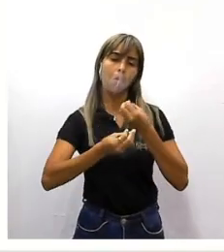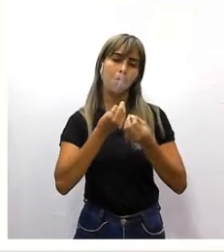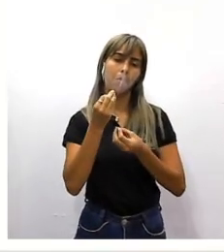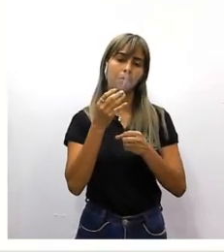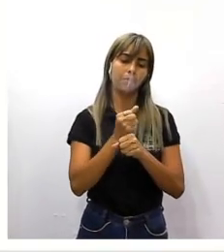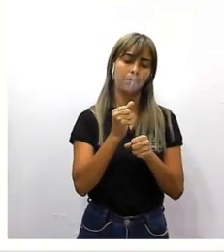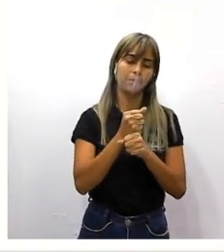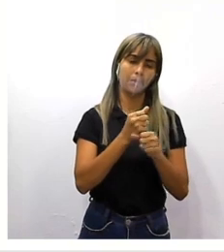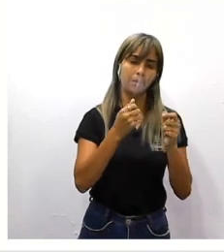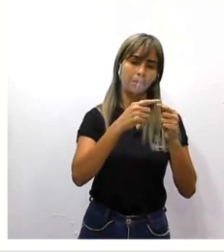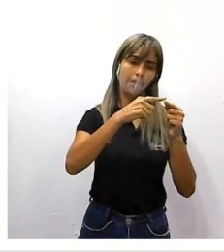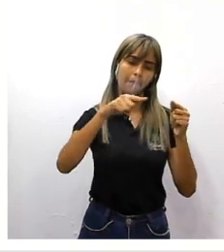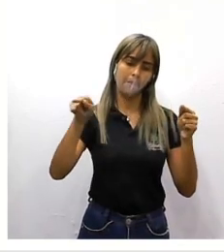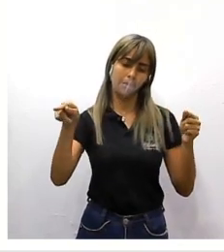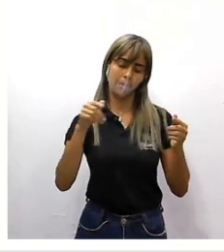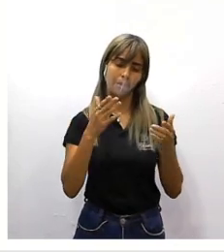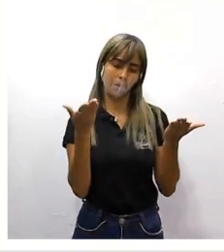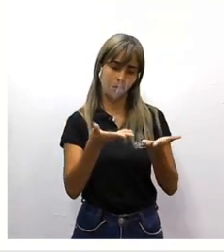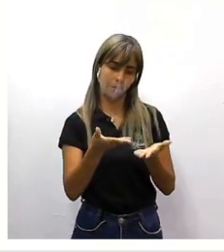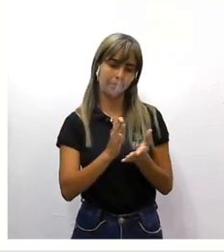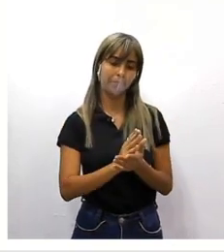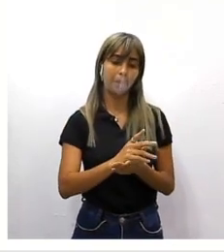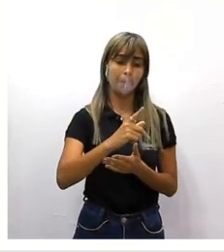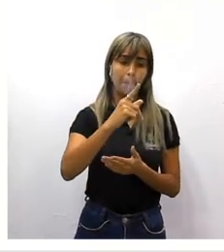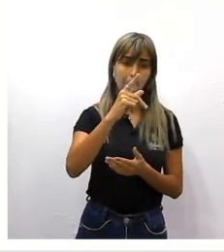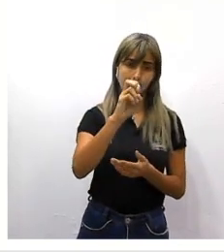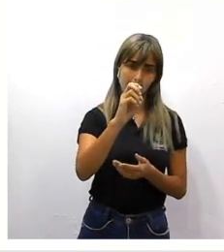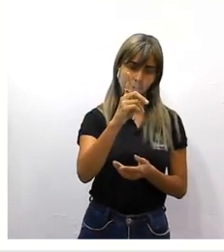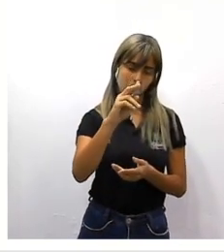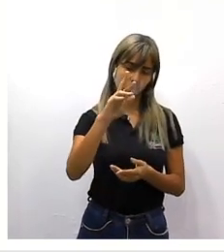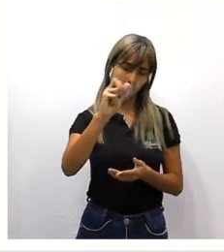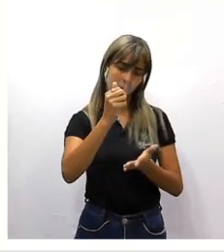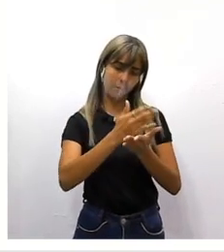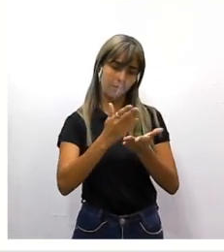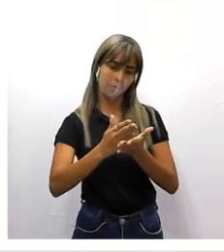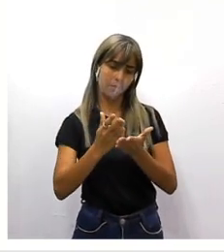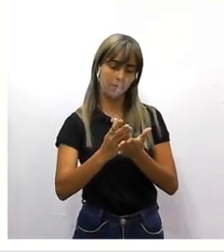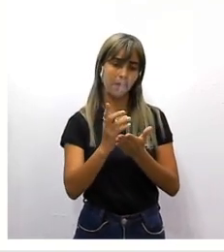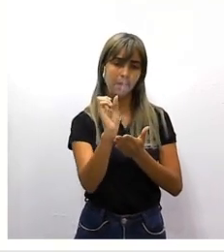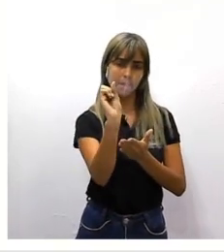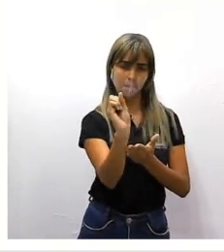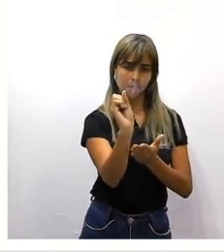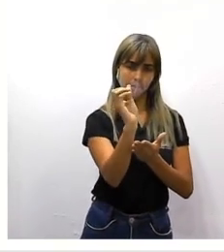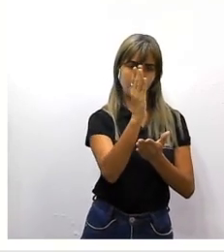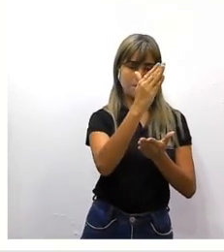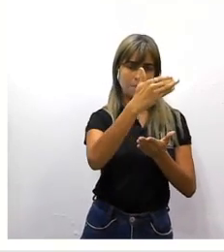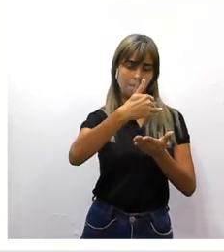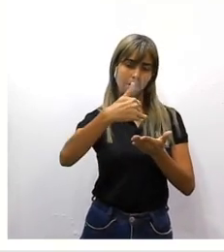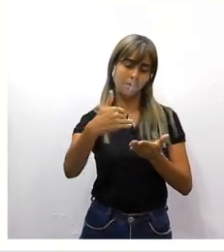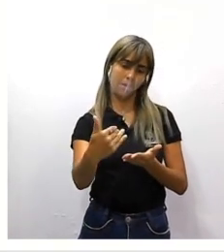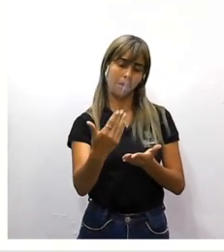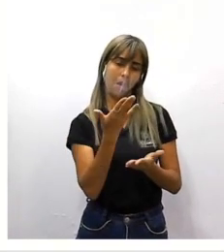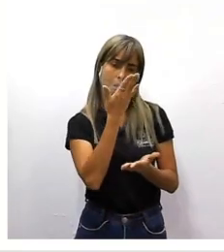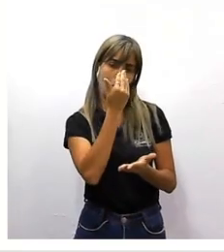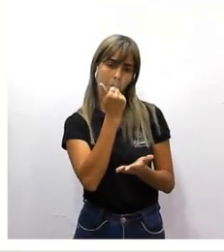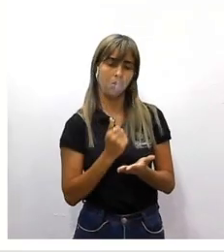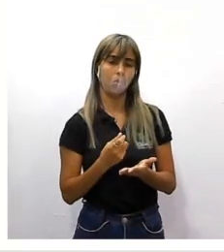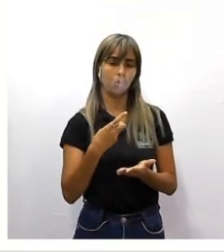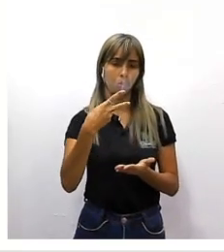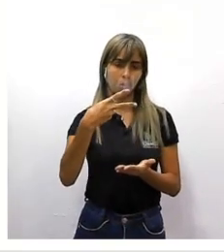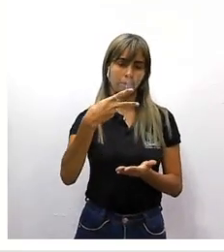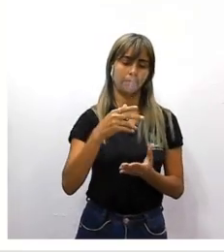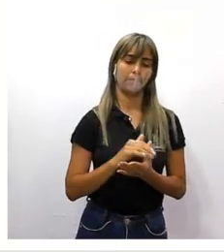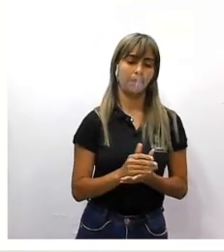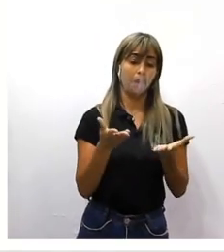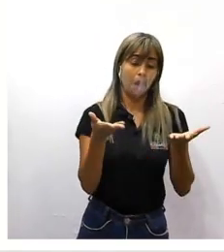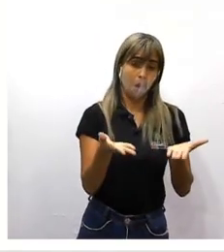fração? E agora? Pedro dividiu sua pizza em 6 fatias iguais e comeu 2.